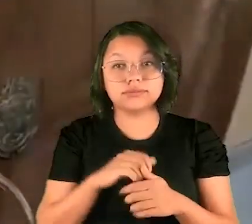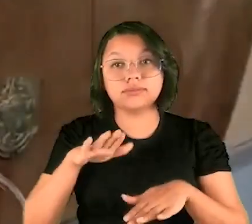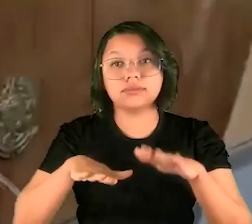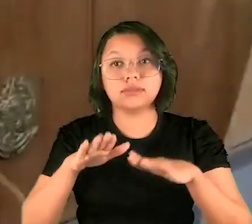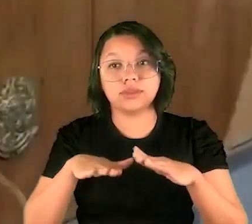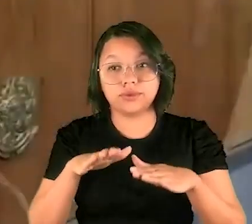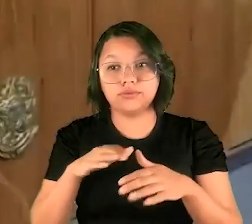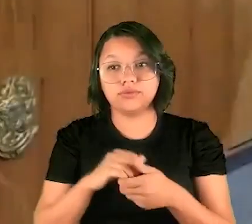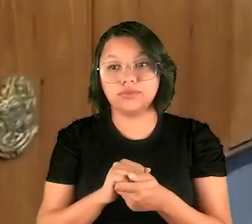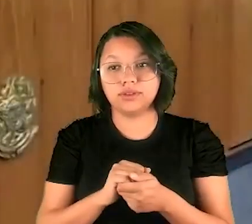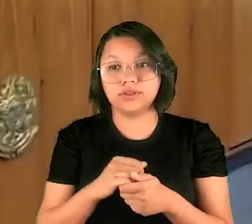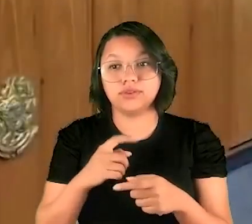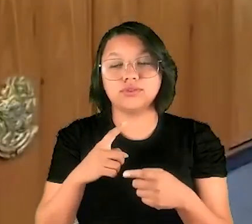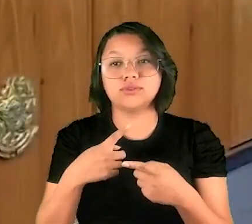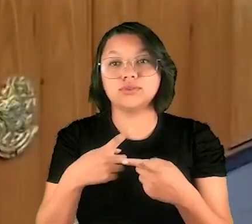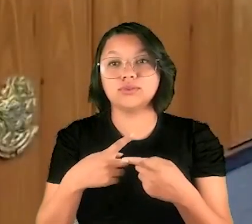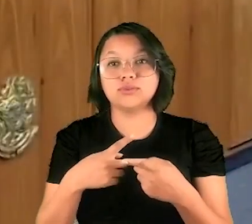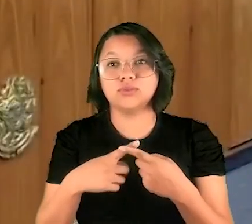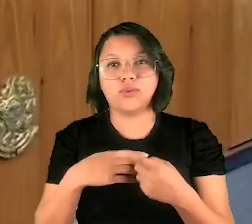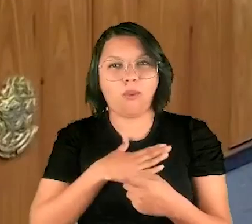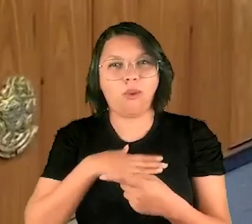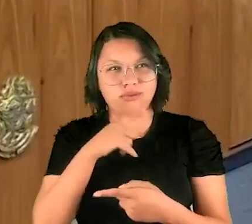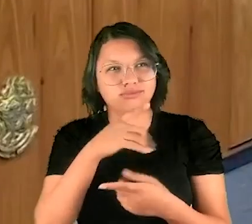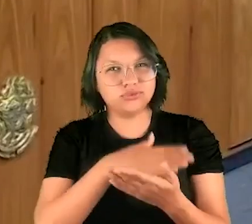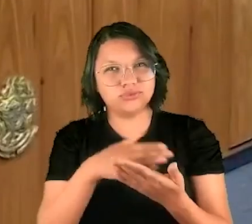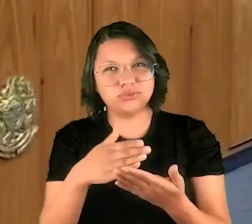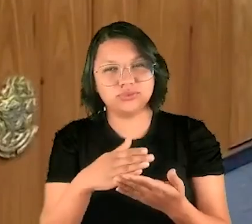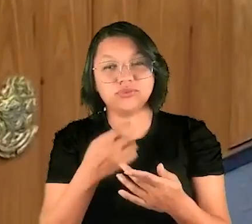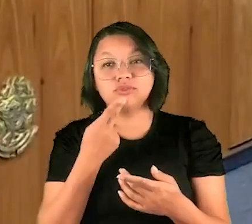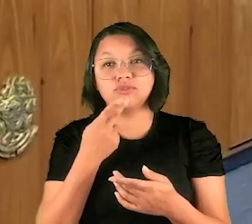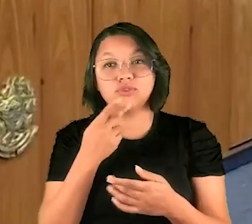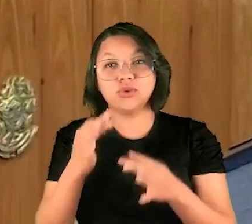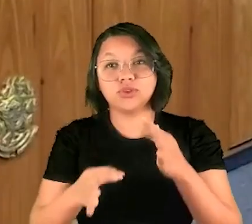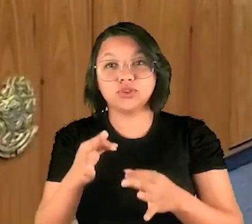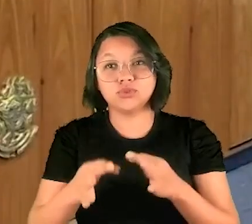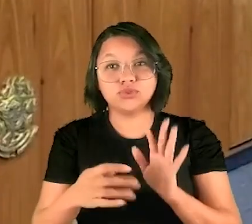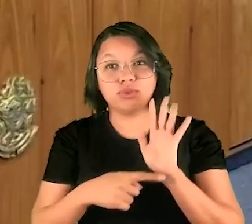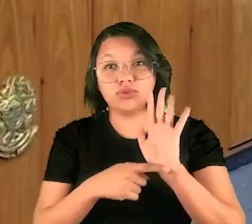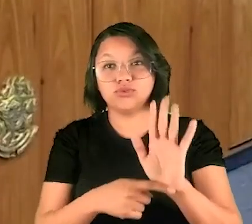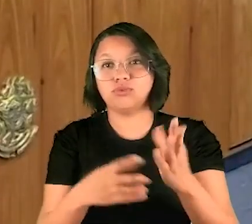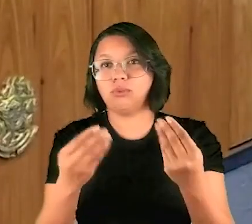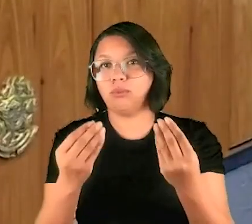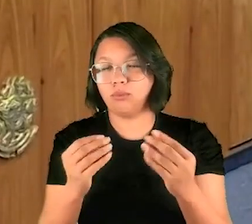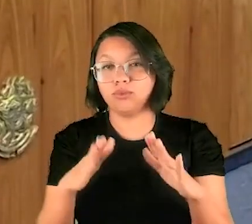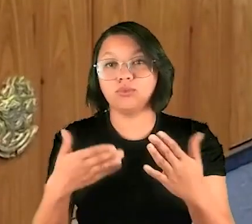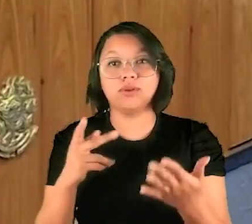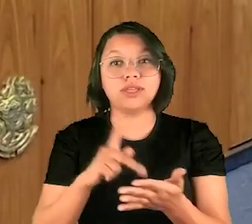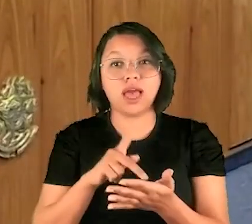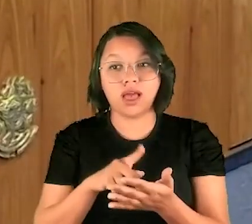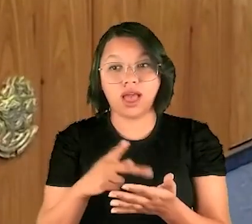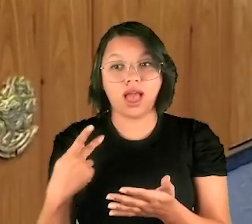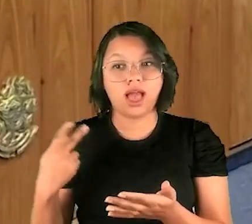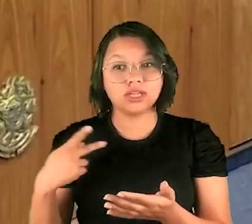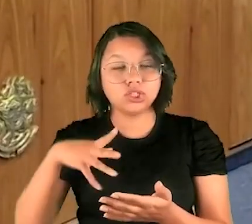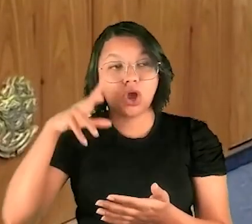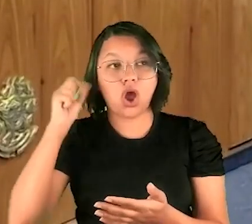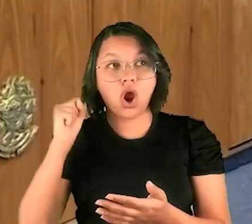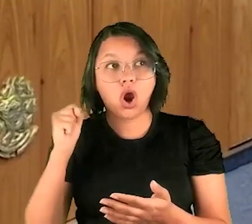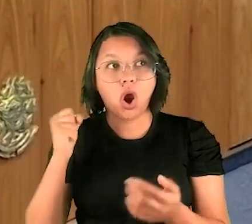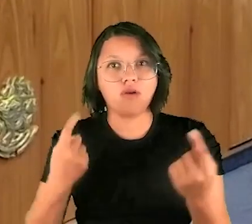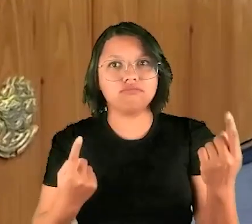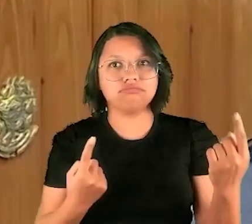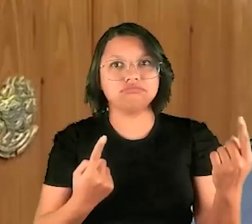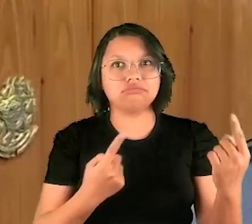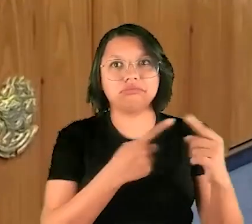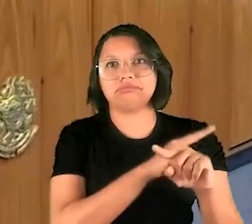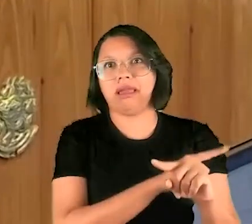Talvez por simpatia do senhor no início, o senhor disse que a justiça tem ajudado muito, quando na verdade a gente ouve